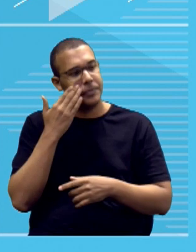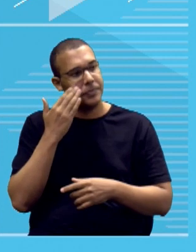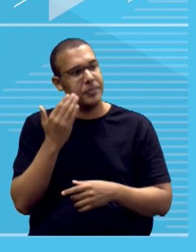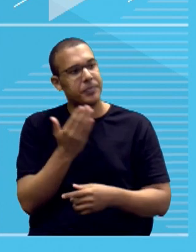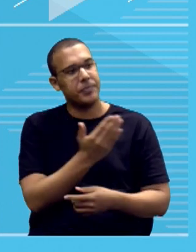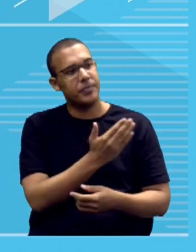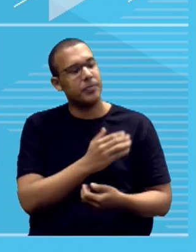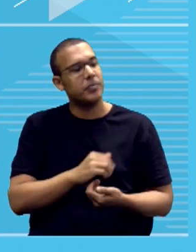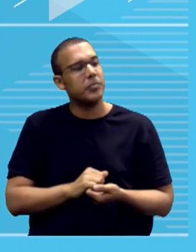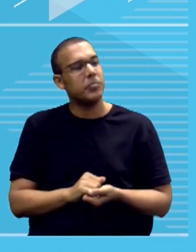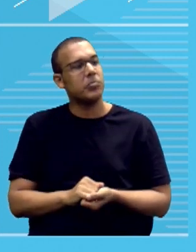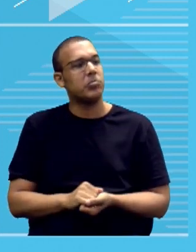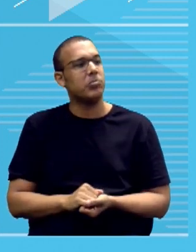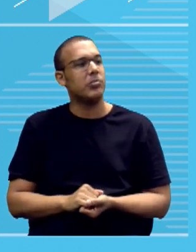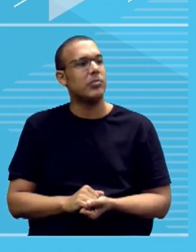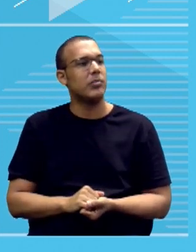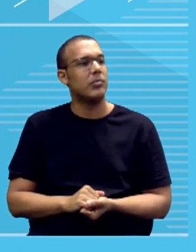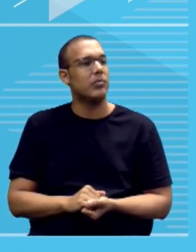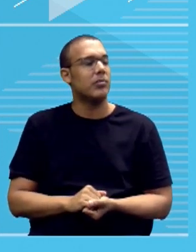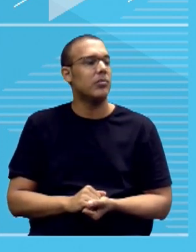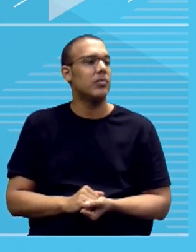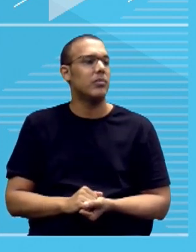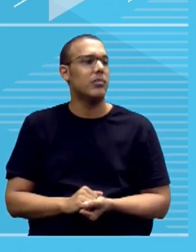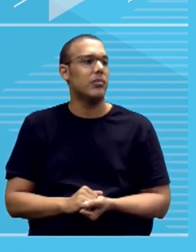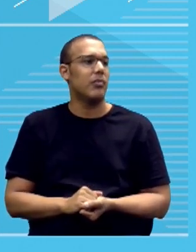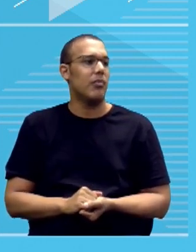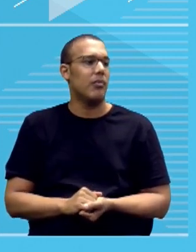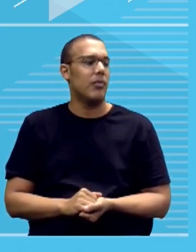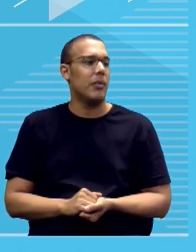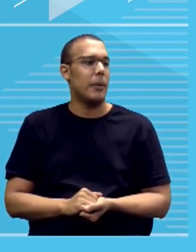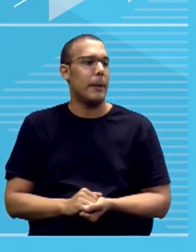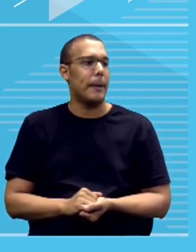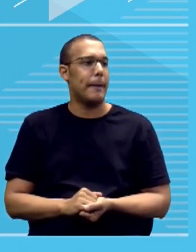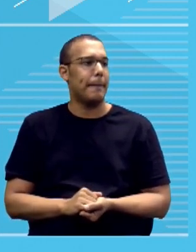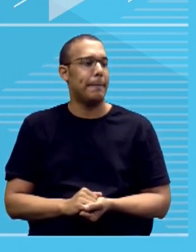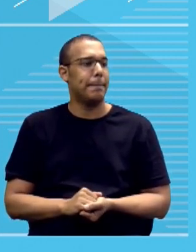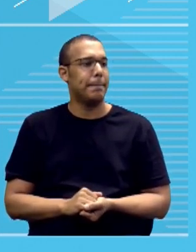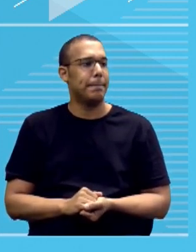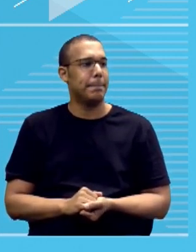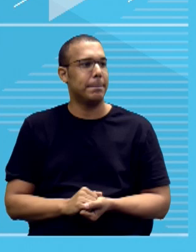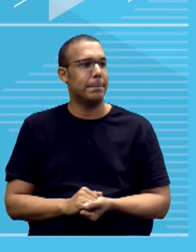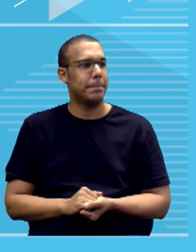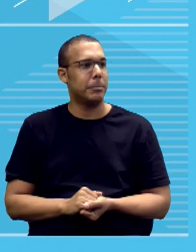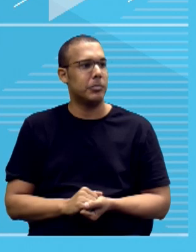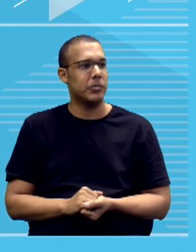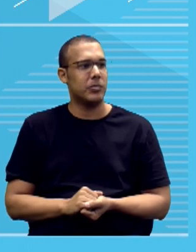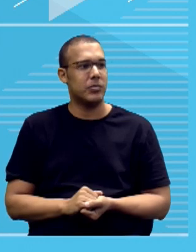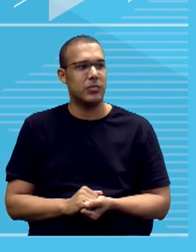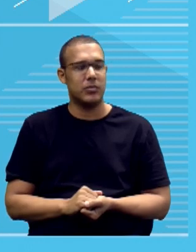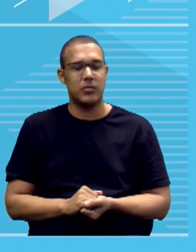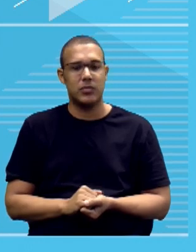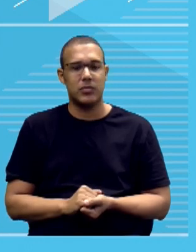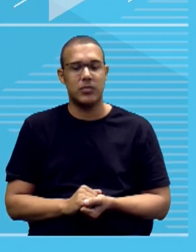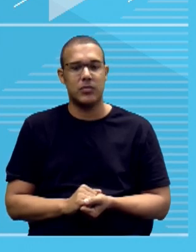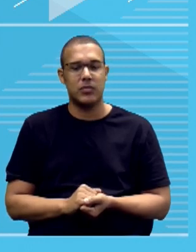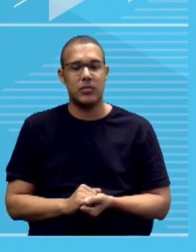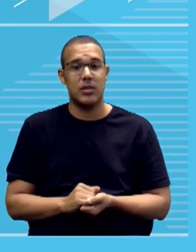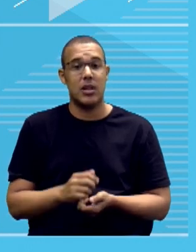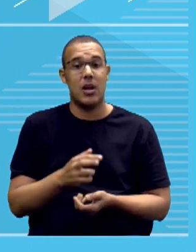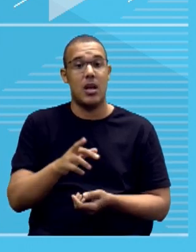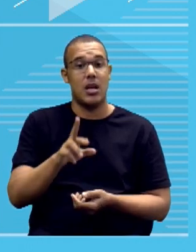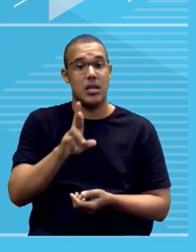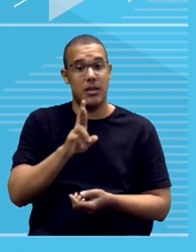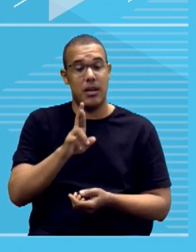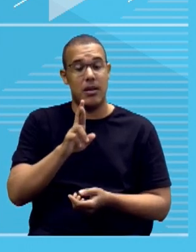resistência. Então, o que é que eu faço? Eu pego e isolo esse valor da resistência. Esse valor de R, eu tenho que deixar